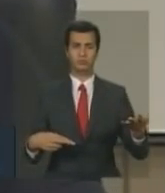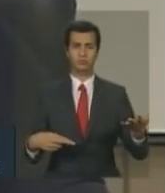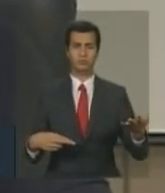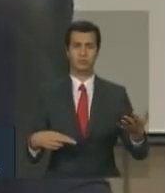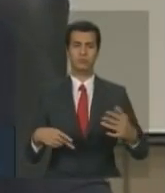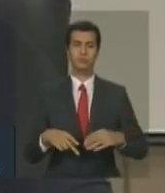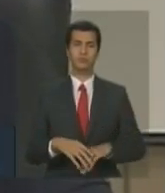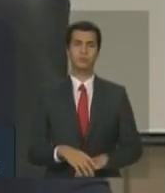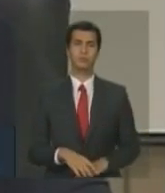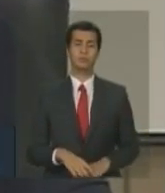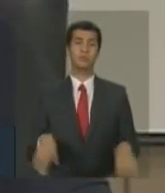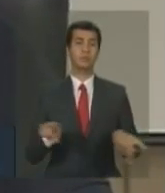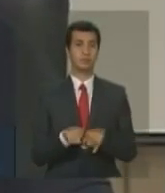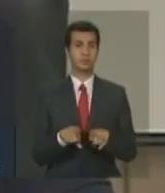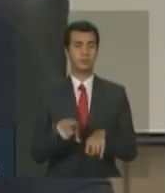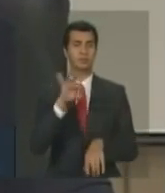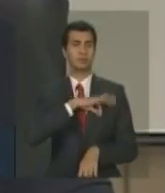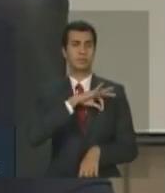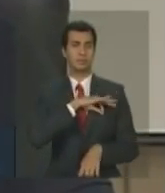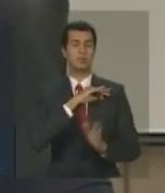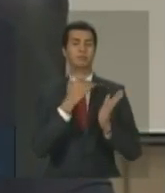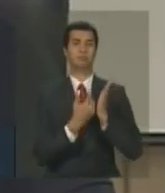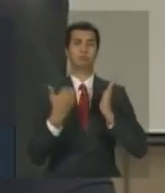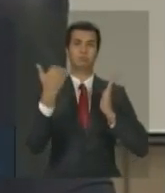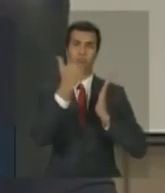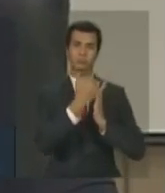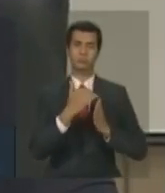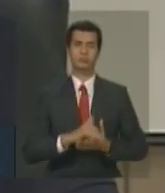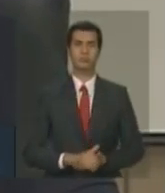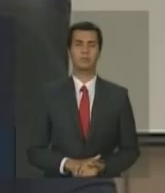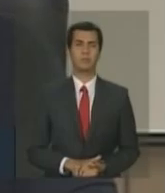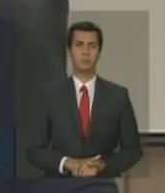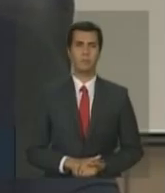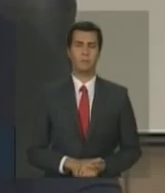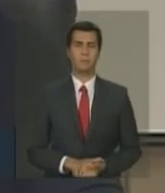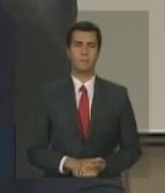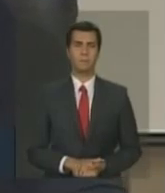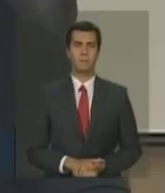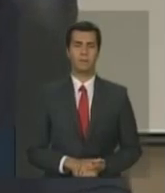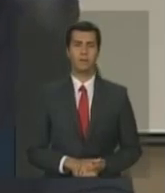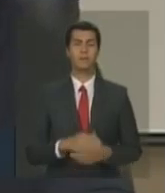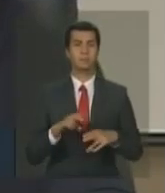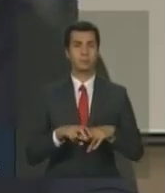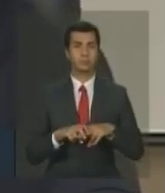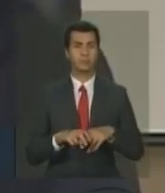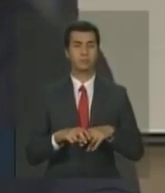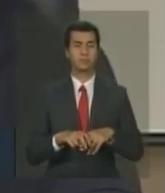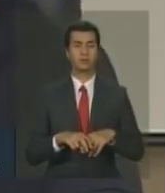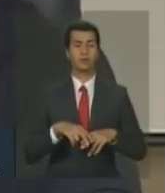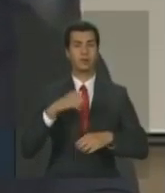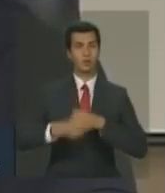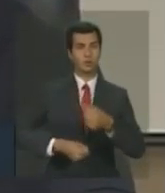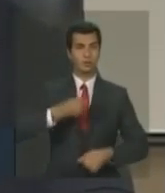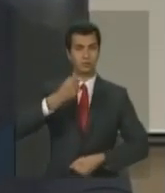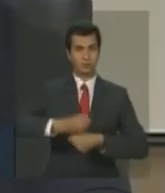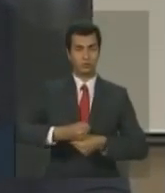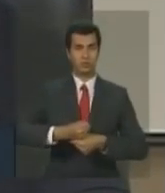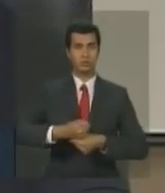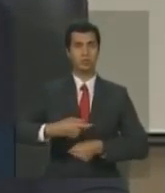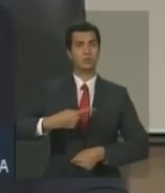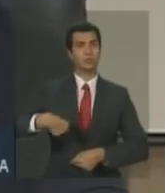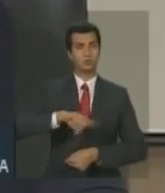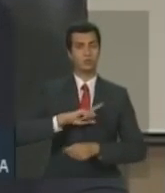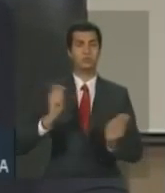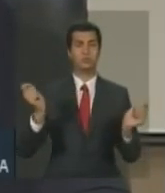própria valorização do salário mínimo. Portanto, certamente, se a gente conseguir, a partir do próximo ano, incorporar